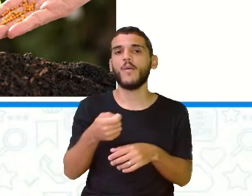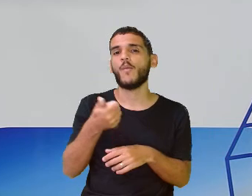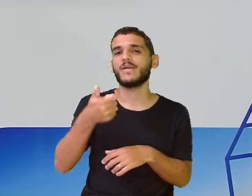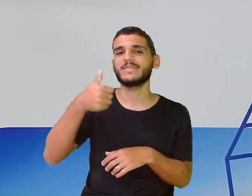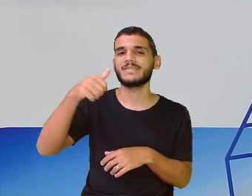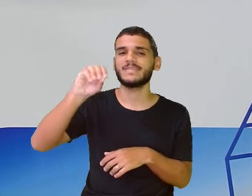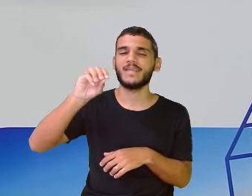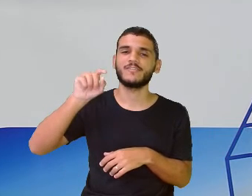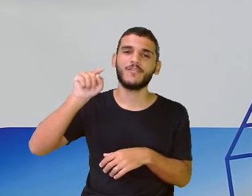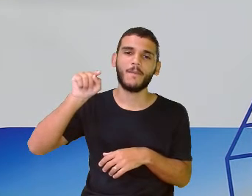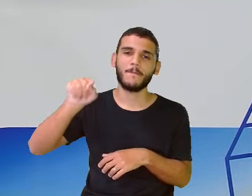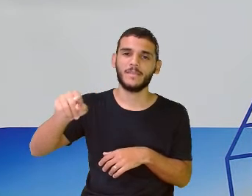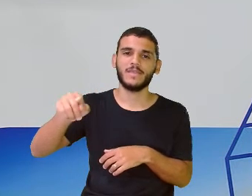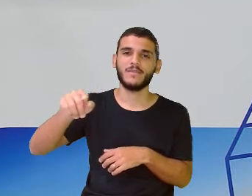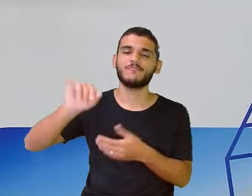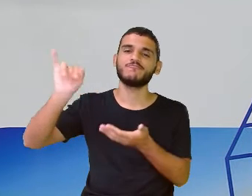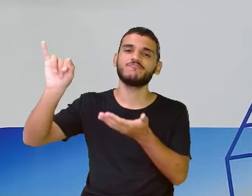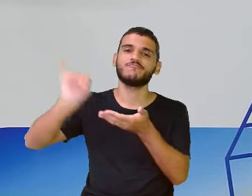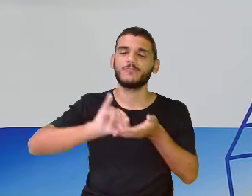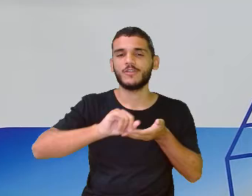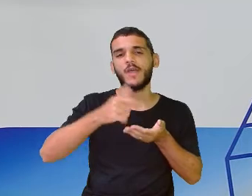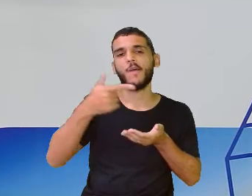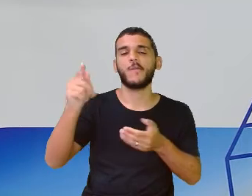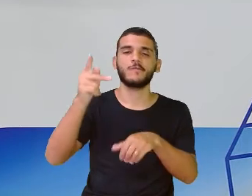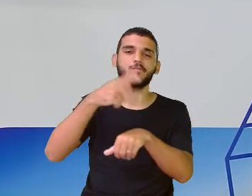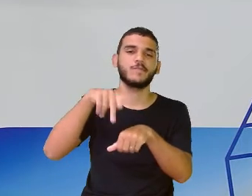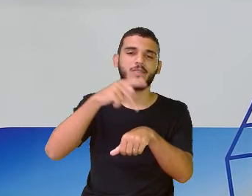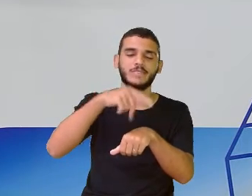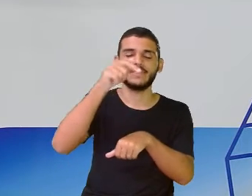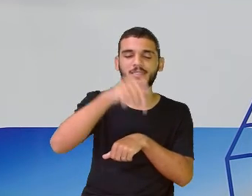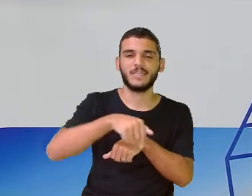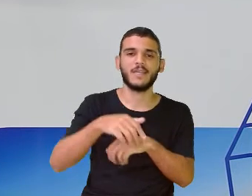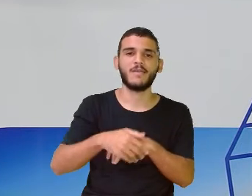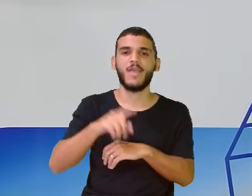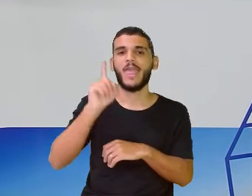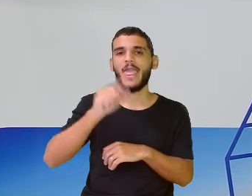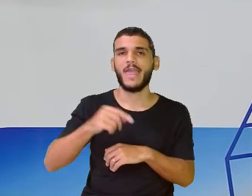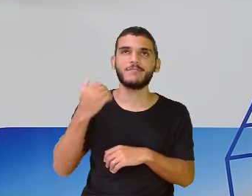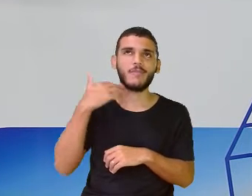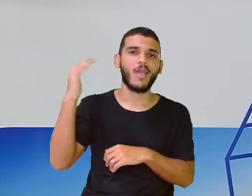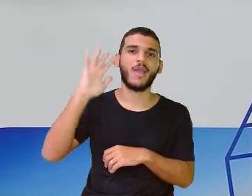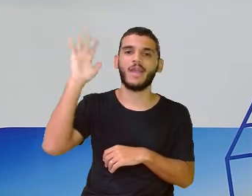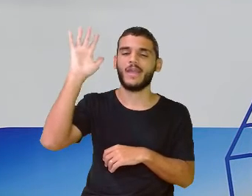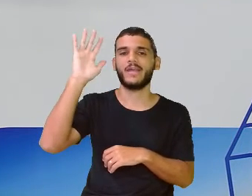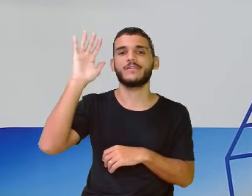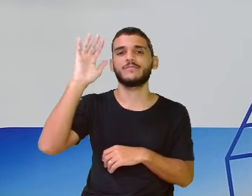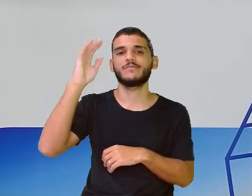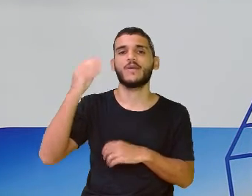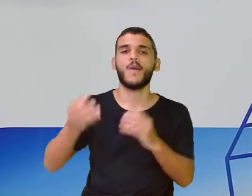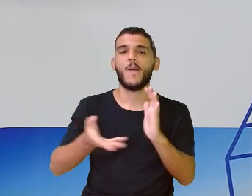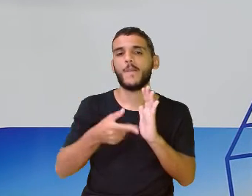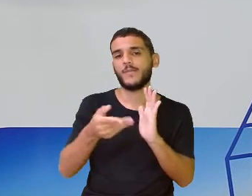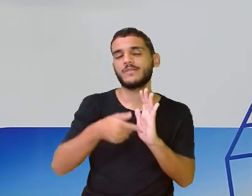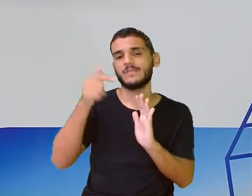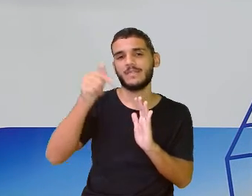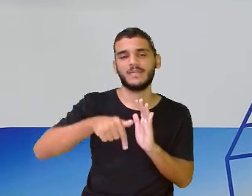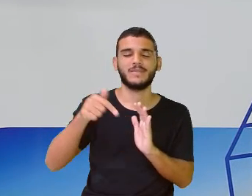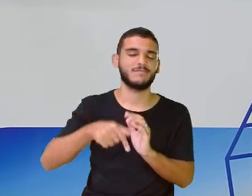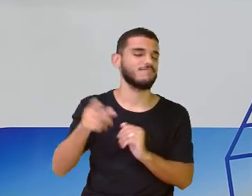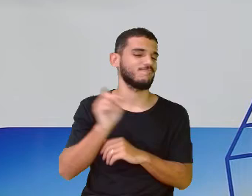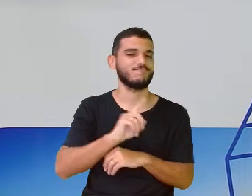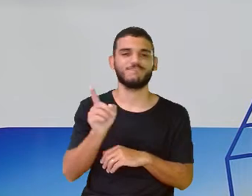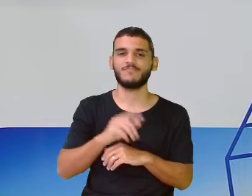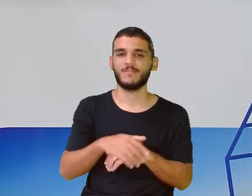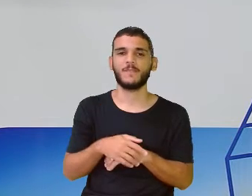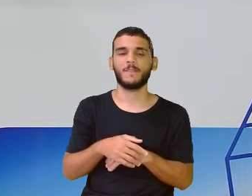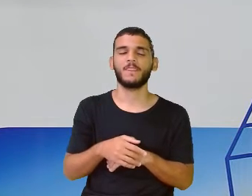produto importado é um produto que é comprado lá fora, em outro país. Então, é mais caro. Ele não é produzido aqui. Além de você comprar o produto, tem